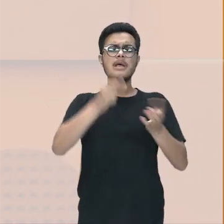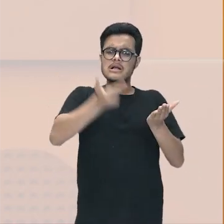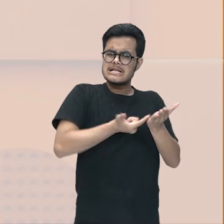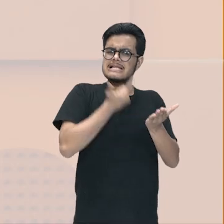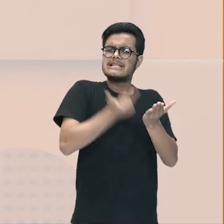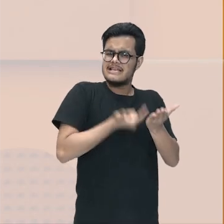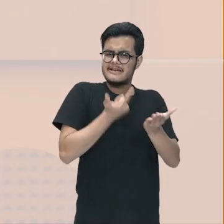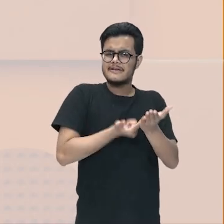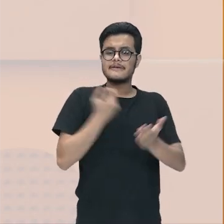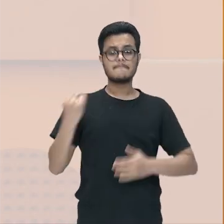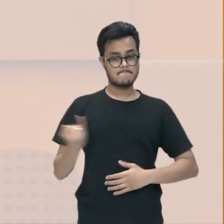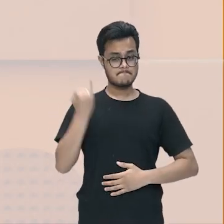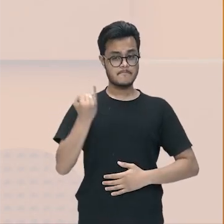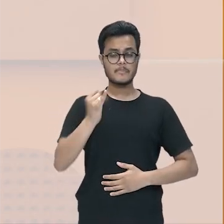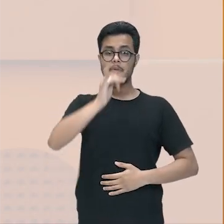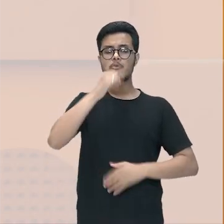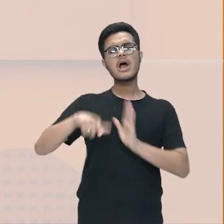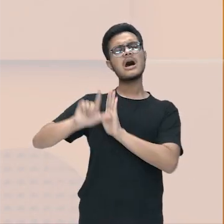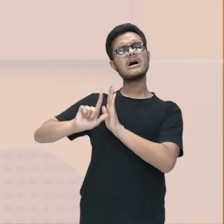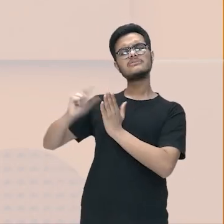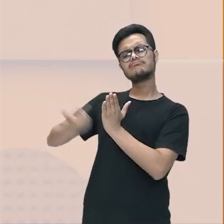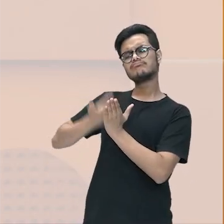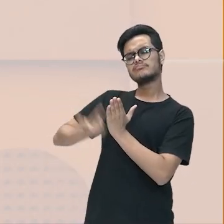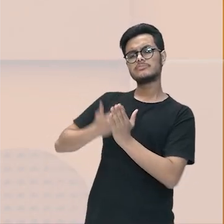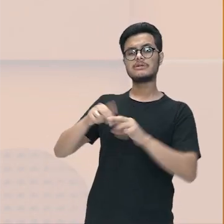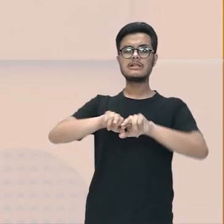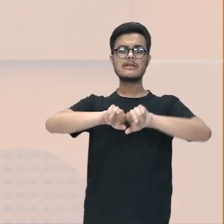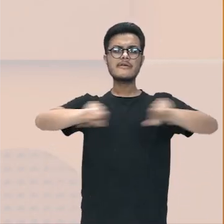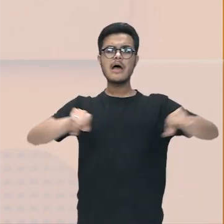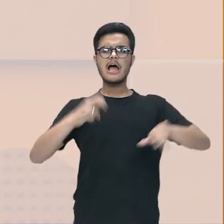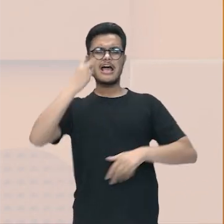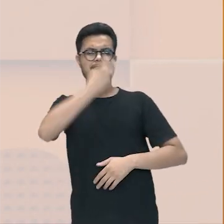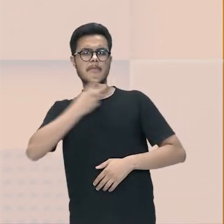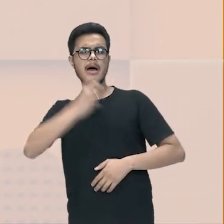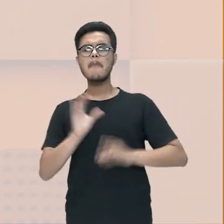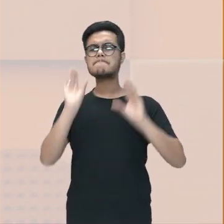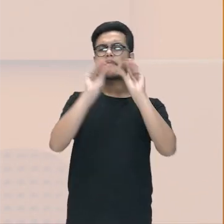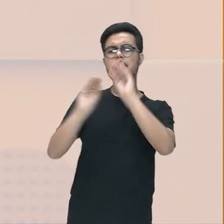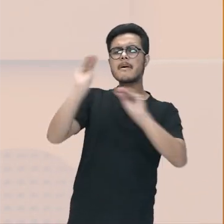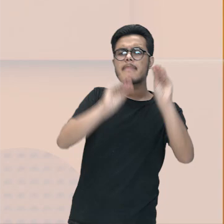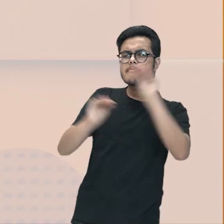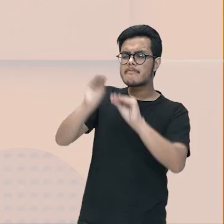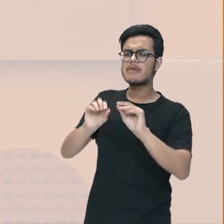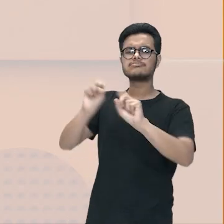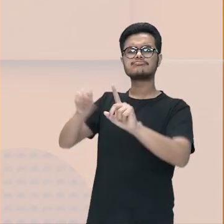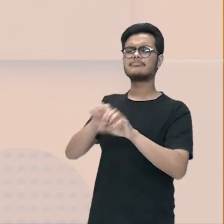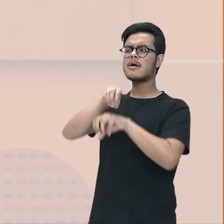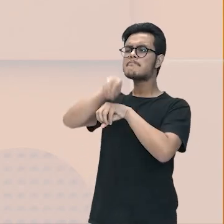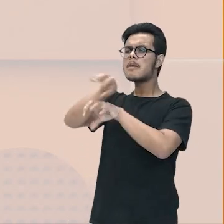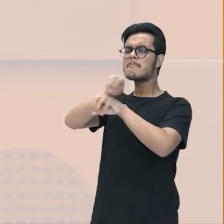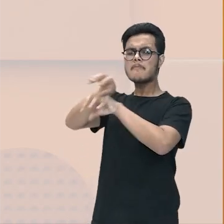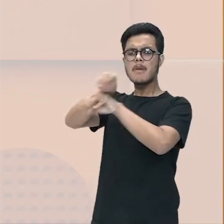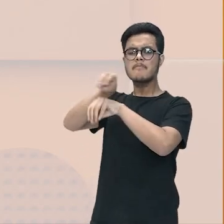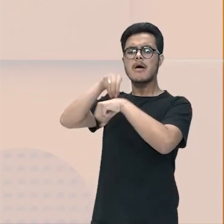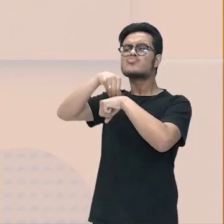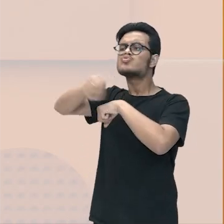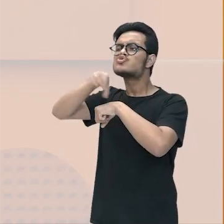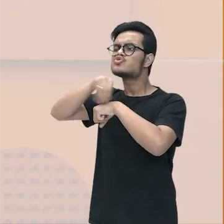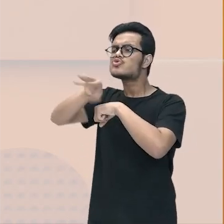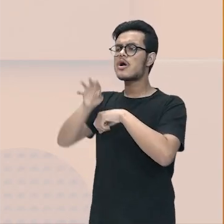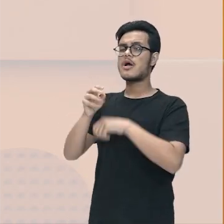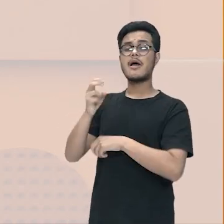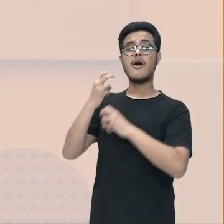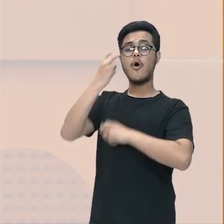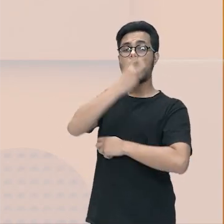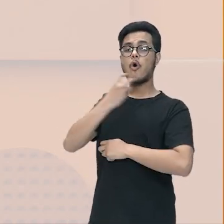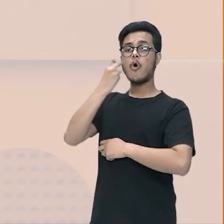tá? Porque antes deles, há muita oralidade. Deixava-se, então, as histórias através, então, do